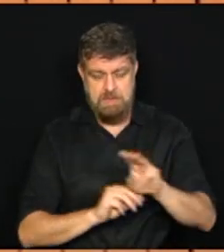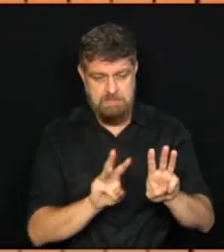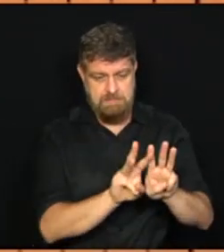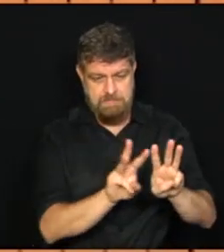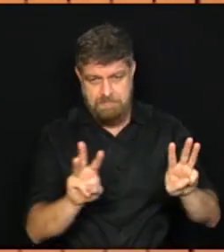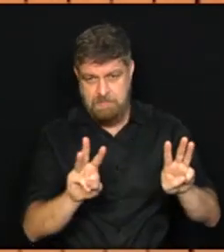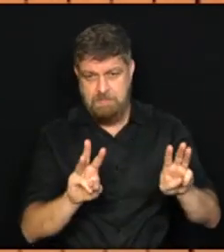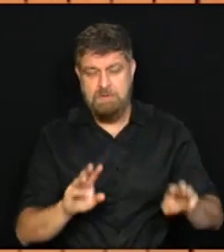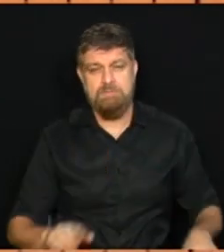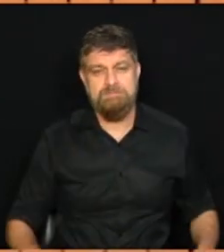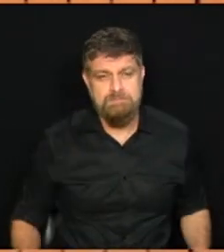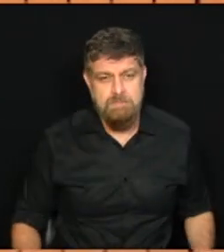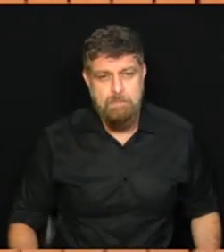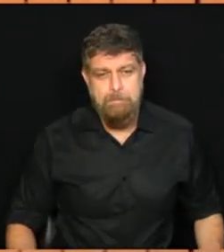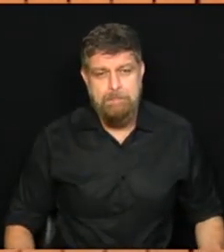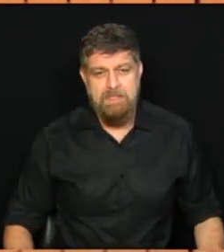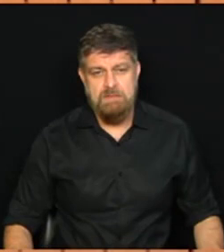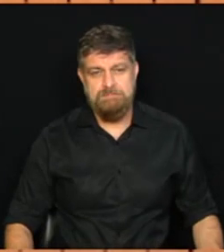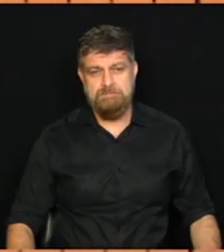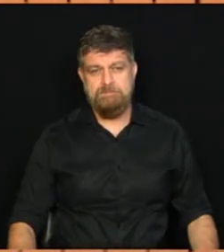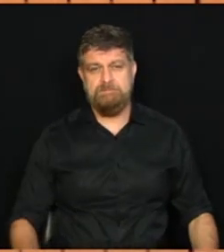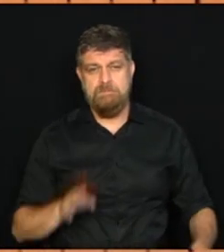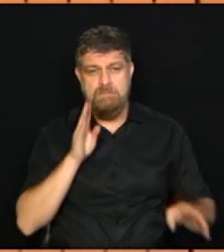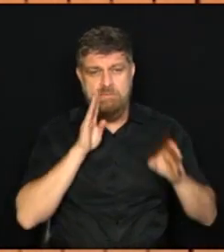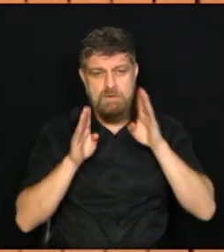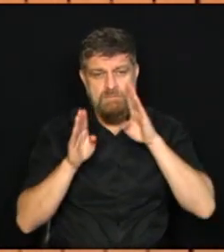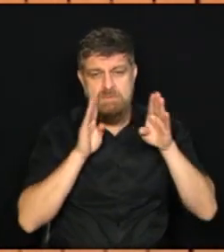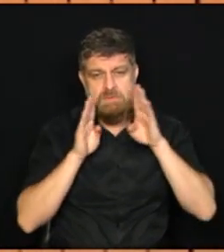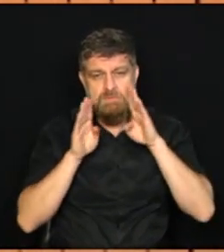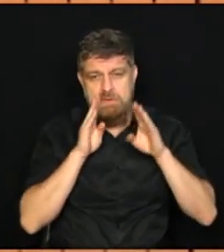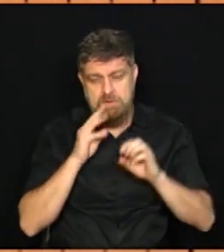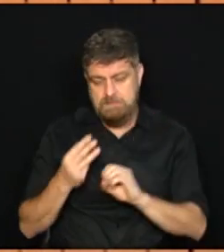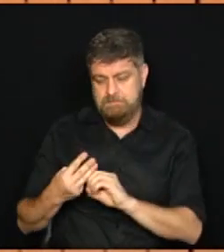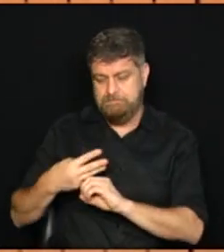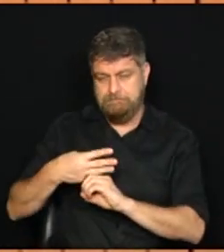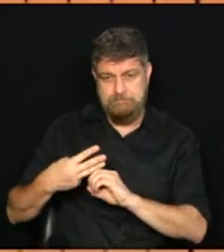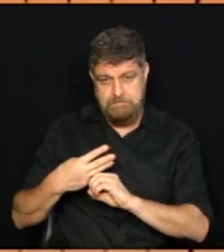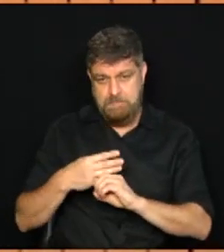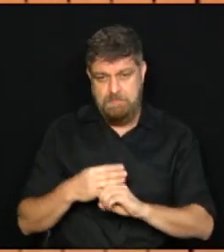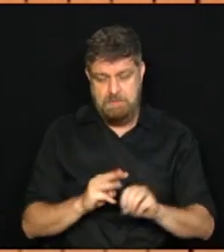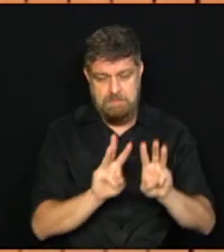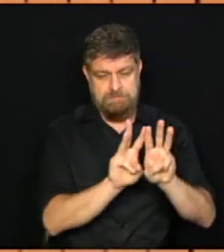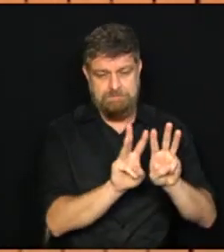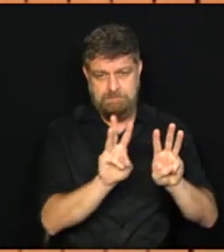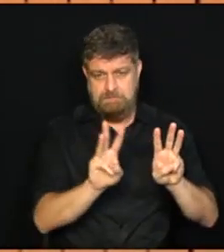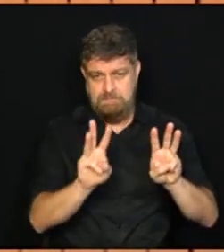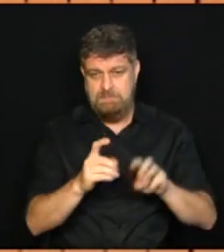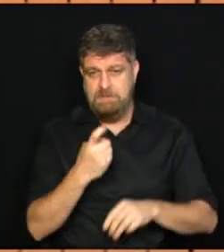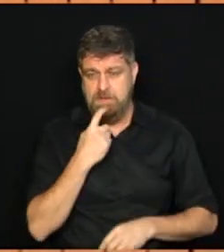e da Câmara Municipal de Campinas no Facebook, e streaming do site